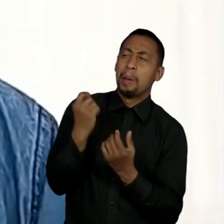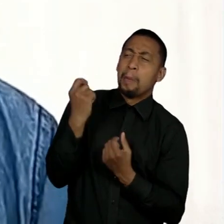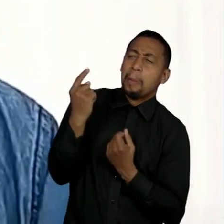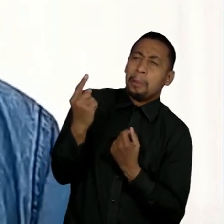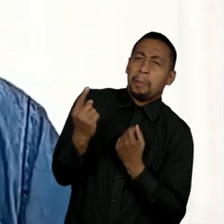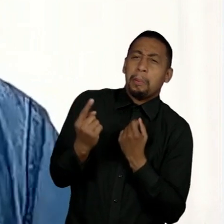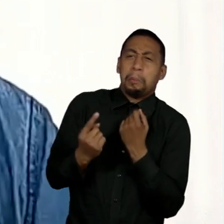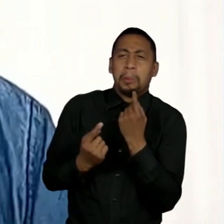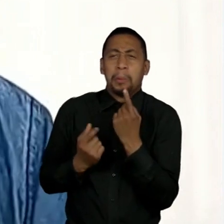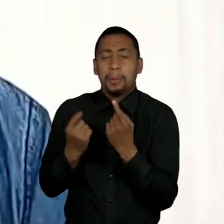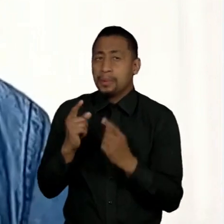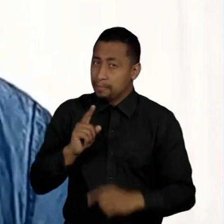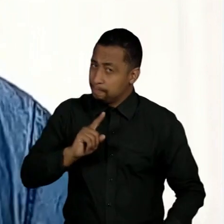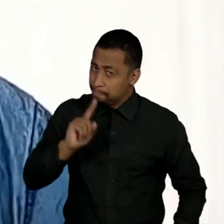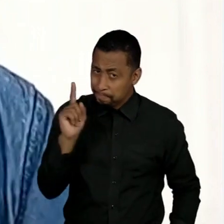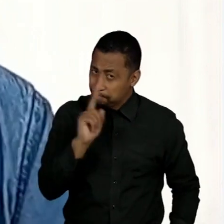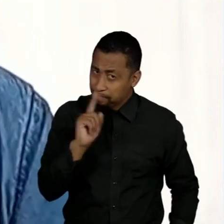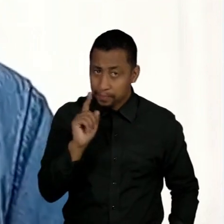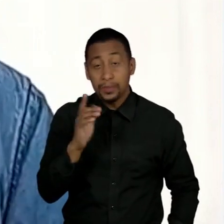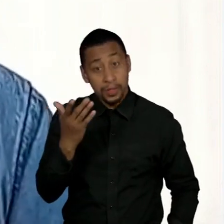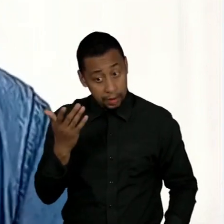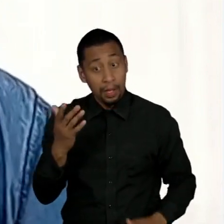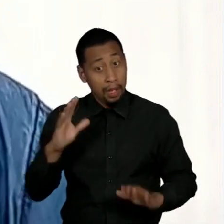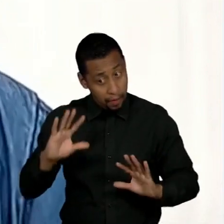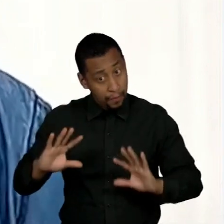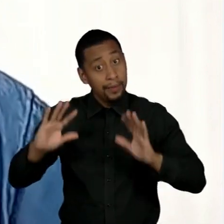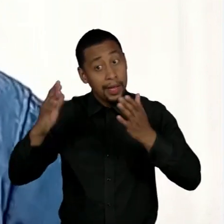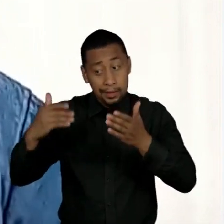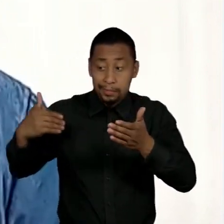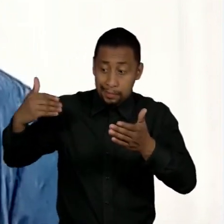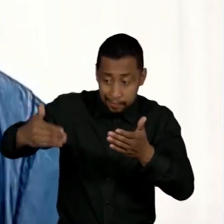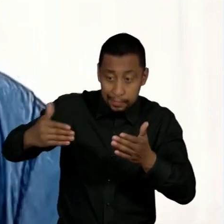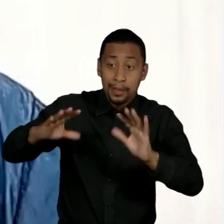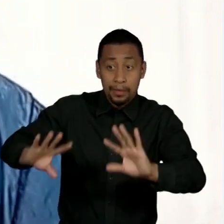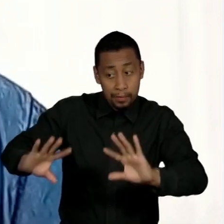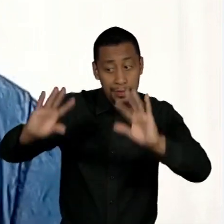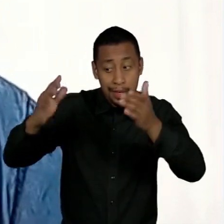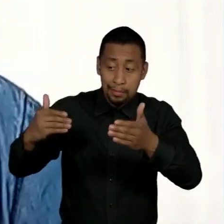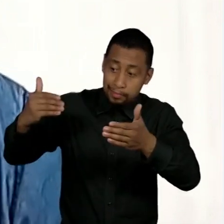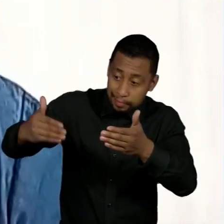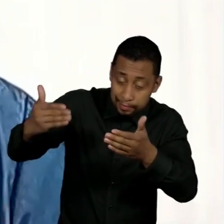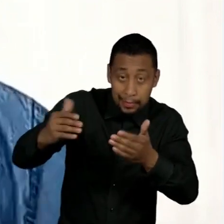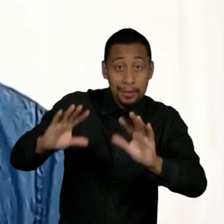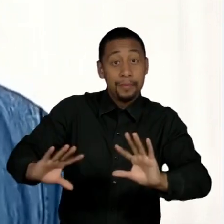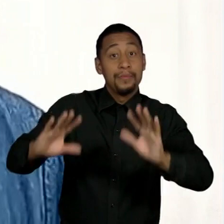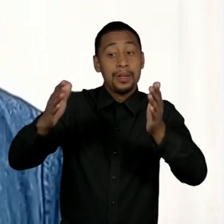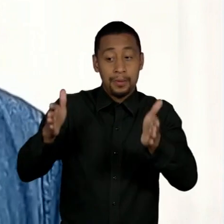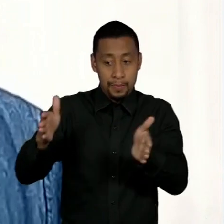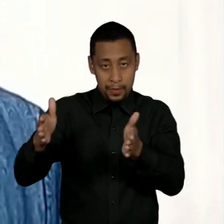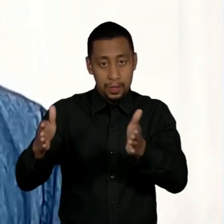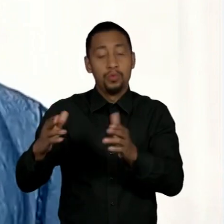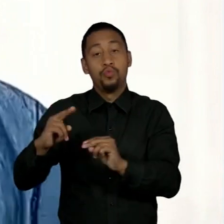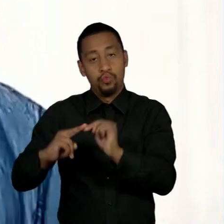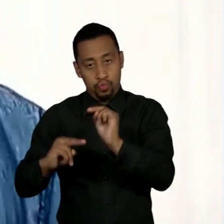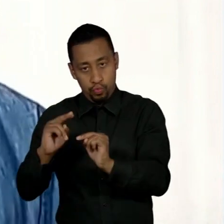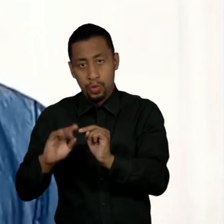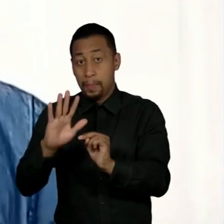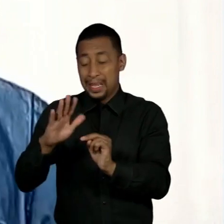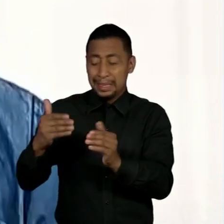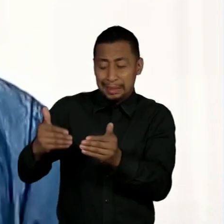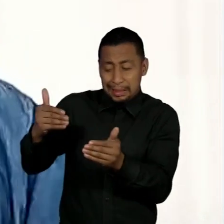anterior ao período do ápice, né, que nós podemos dizer que é o mês de junho. Mas desde o mês de